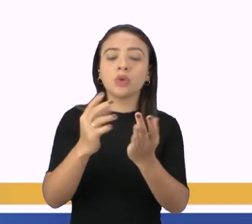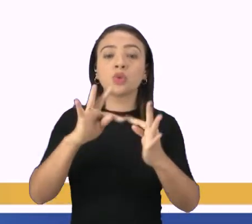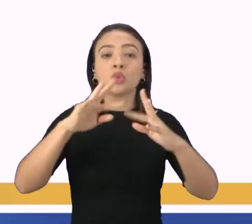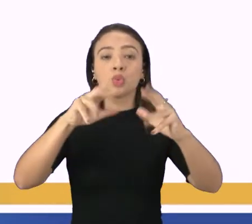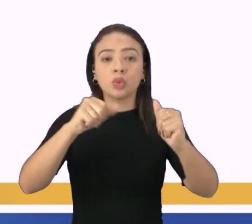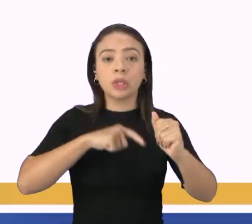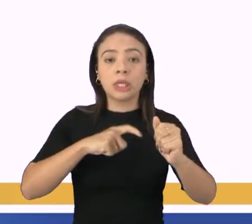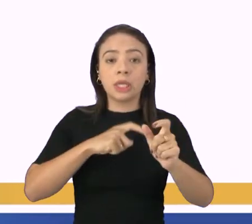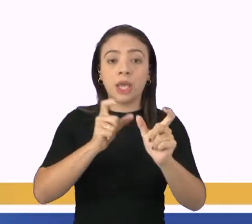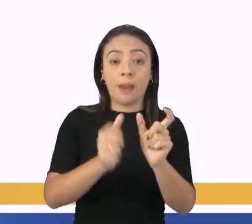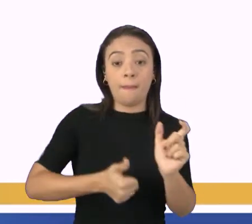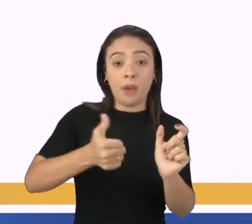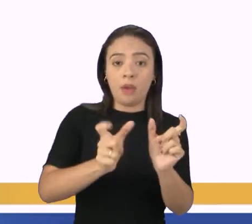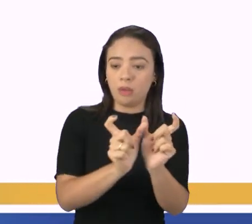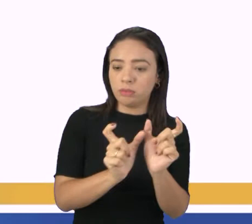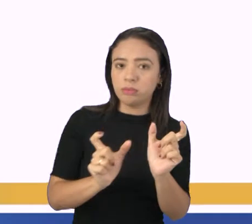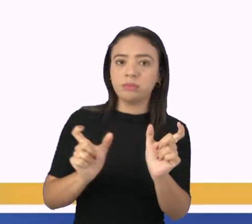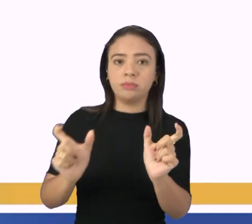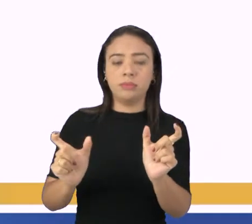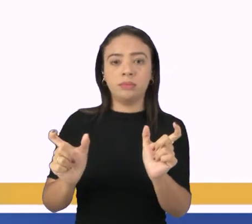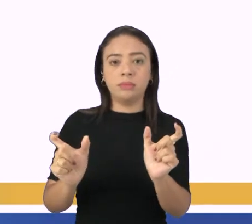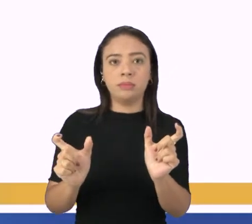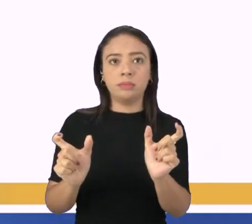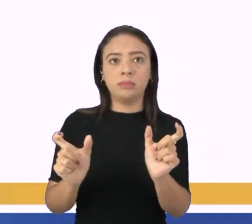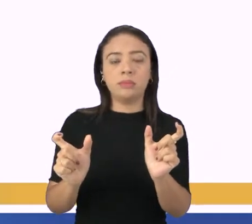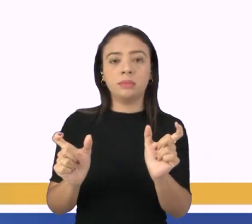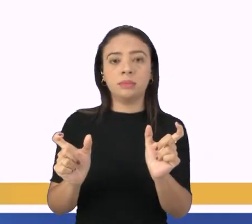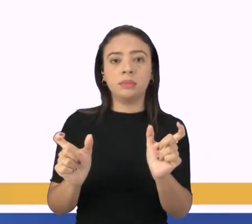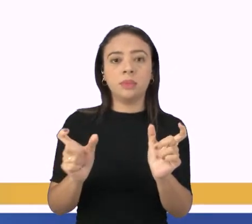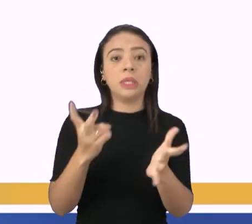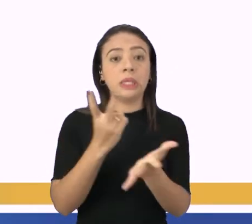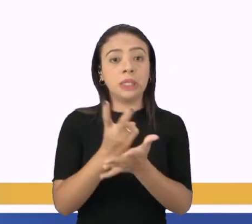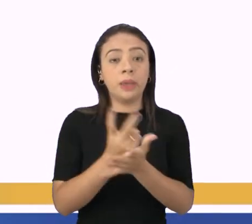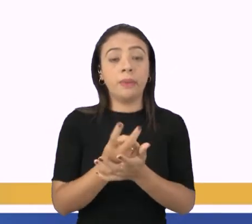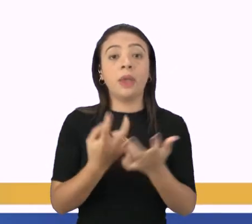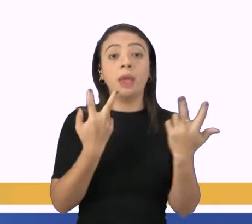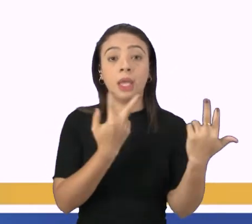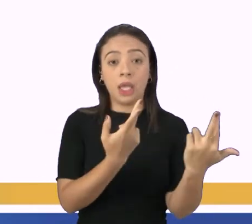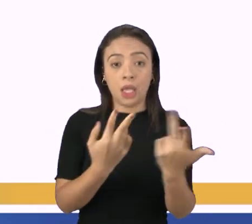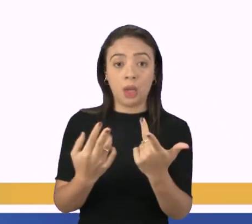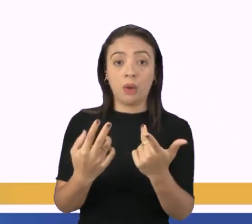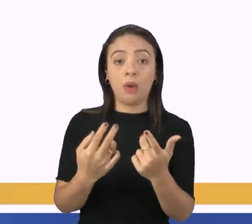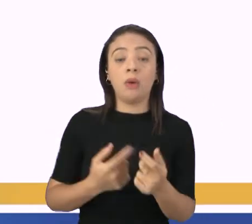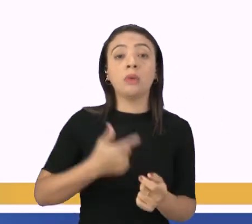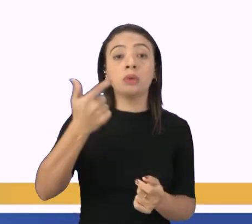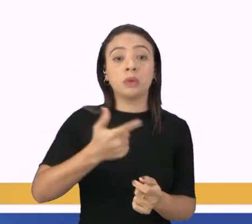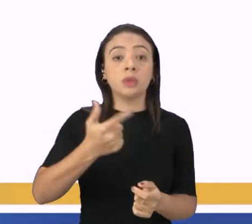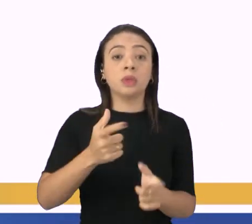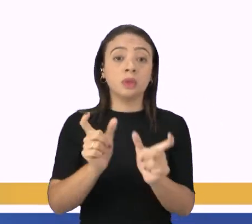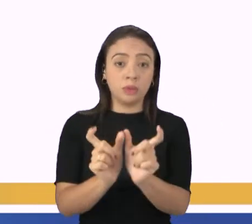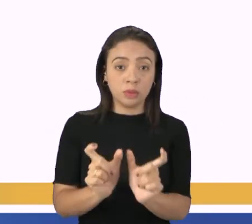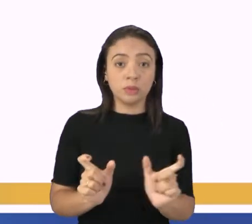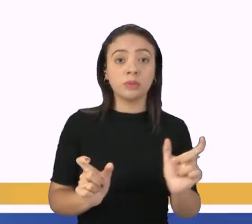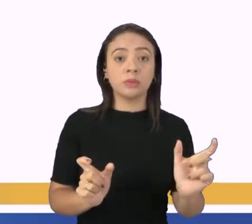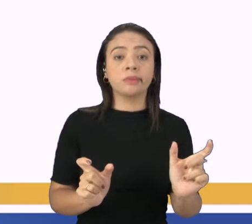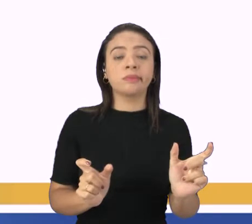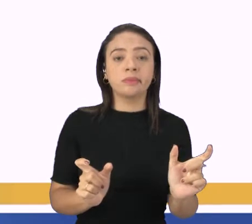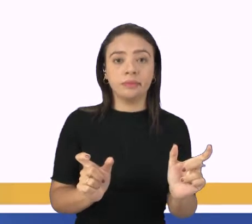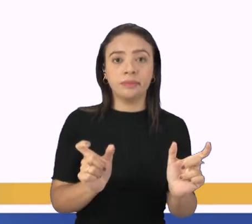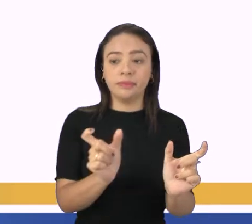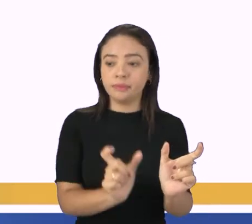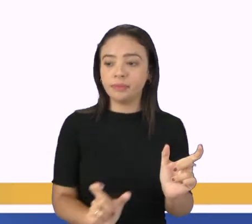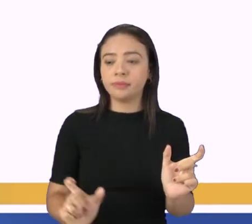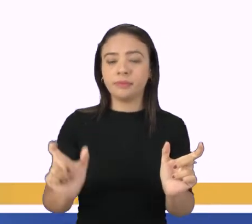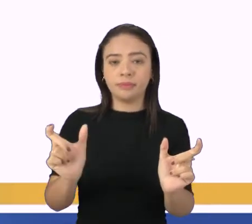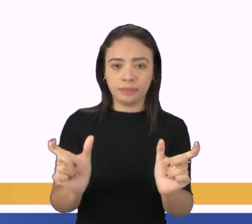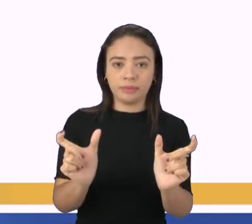primeiro membro, que é do lado esquerdo, vai ser sempre igual ao que está no segundo membro, que